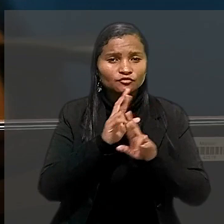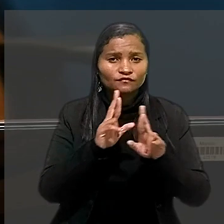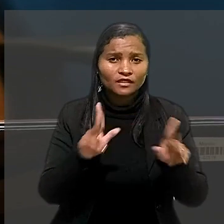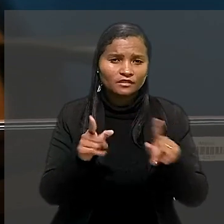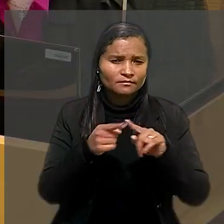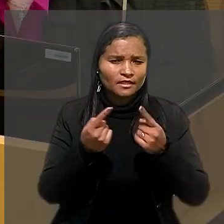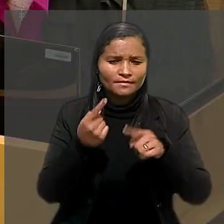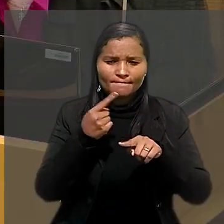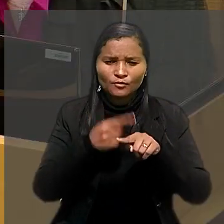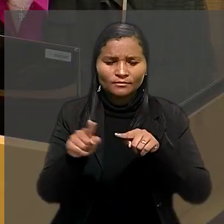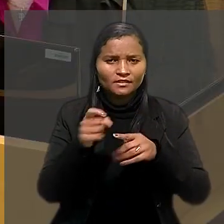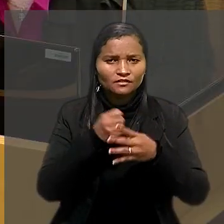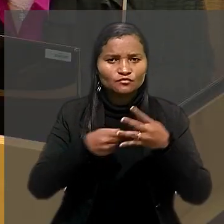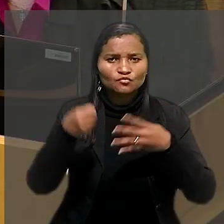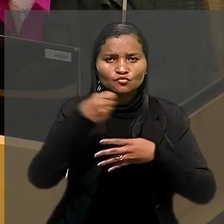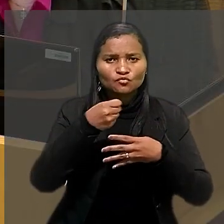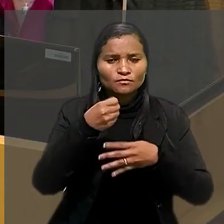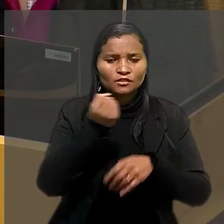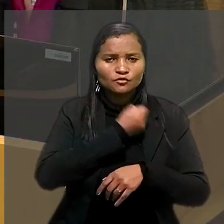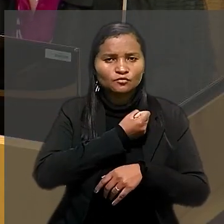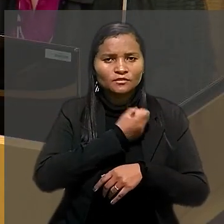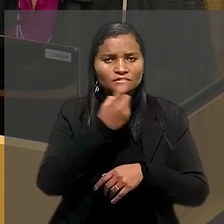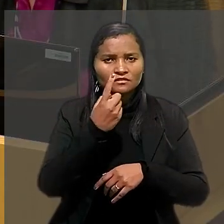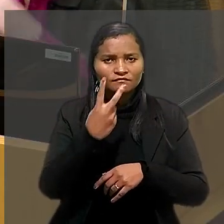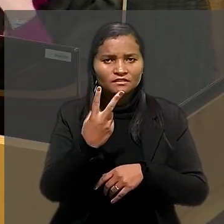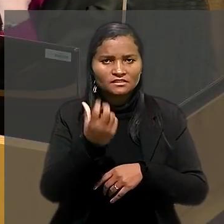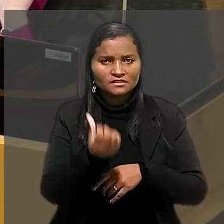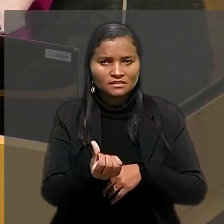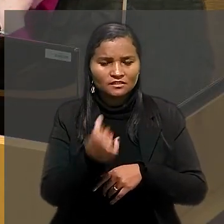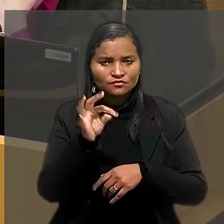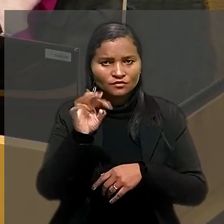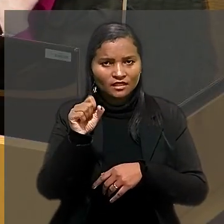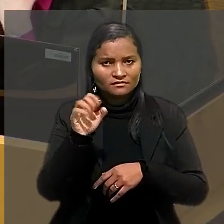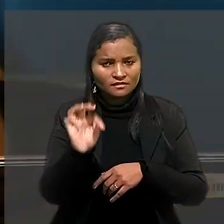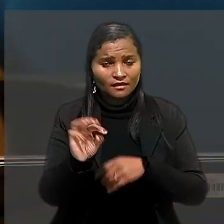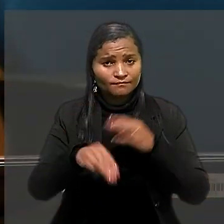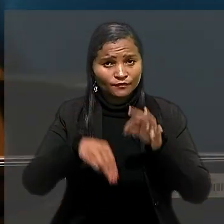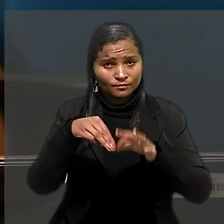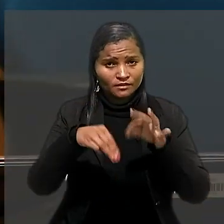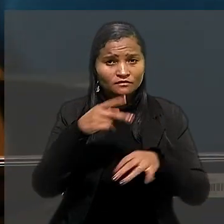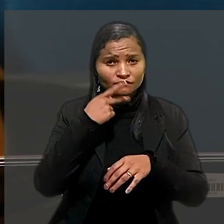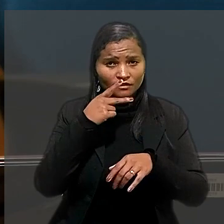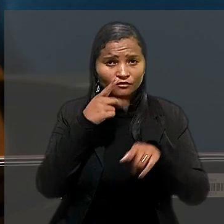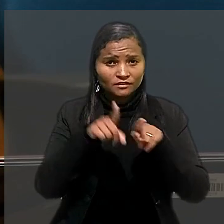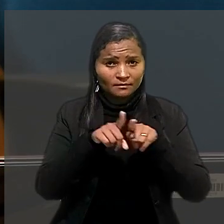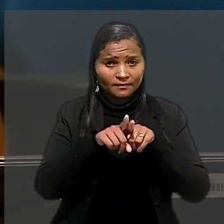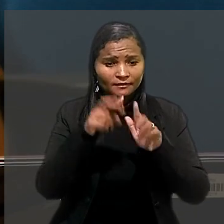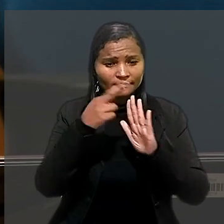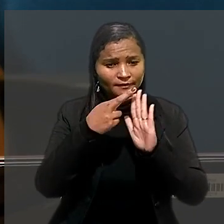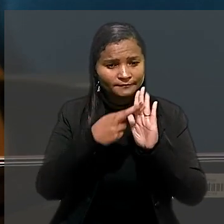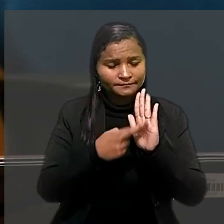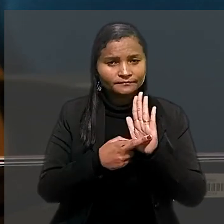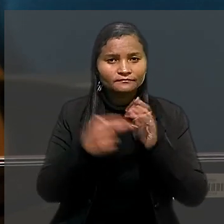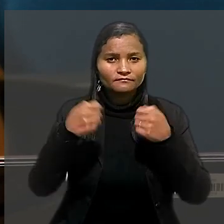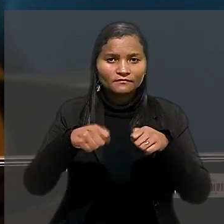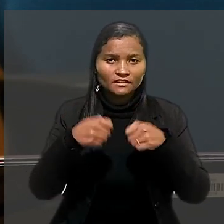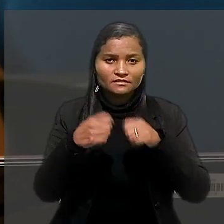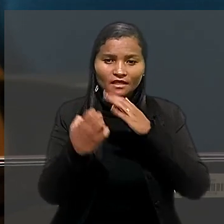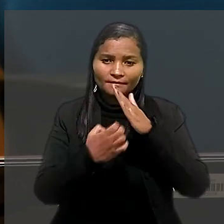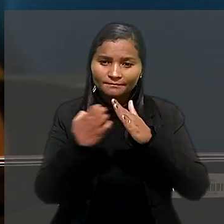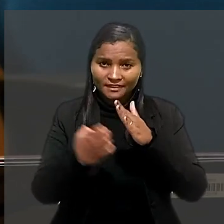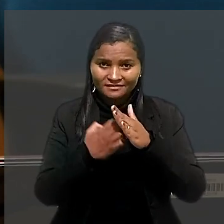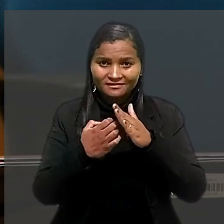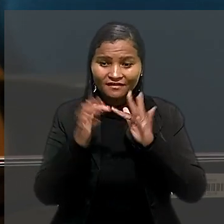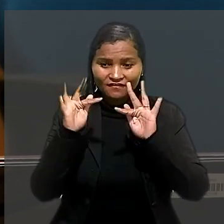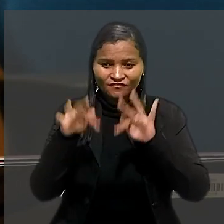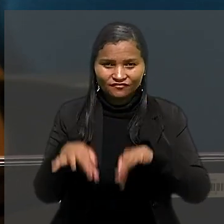conclusão diferente, o que é vedado pela súmula número 126 do TST. O ministro observou ainda que, em regra, cabe ao